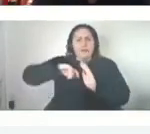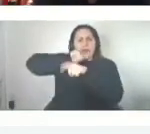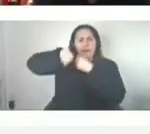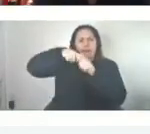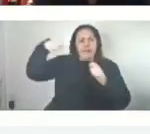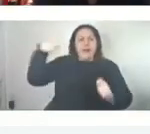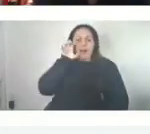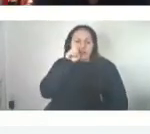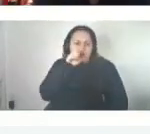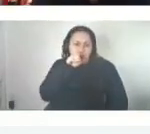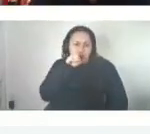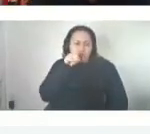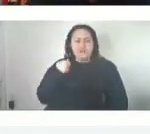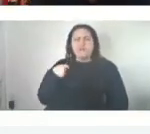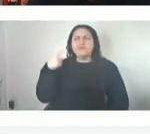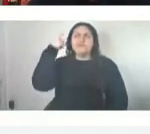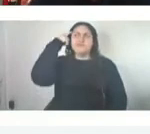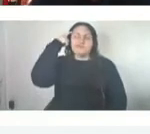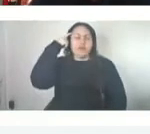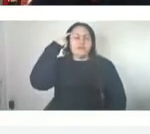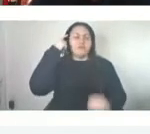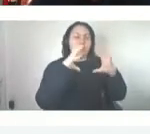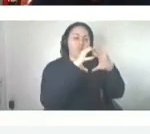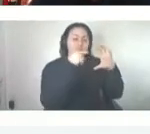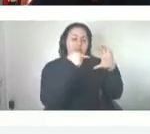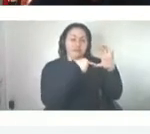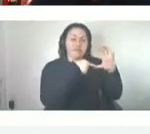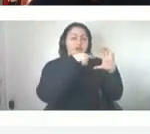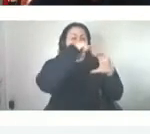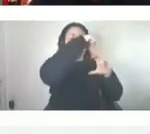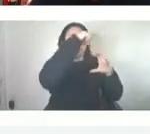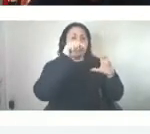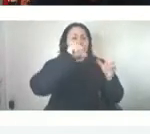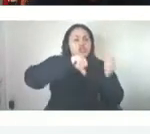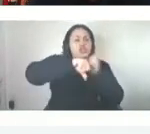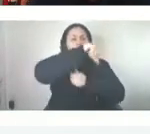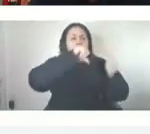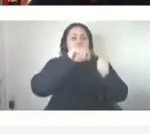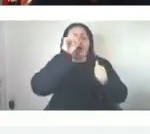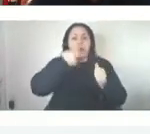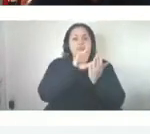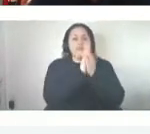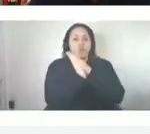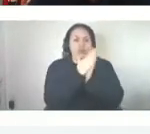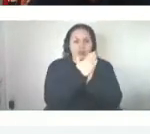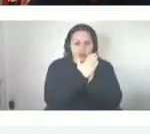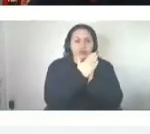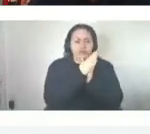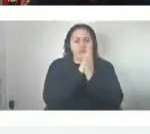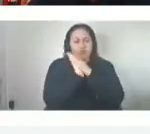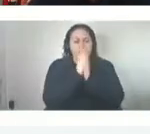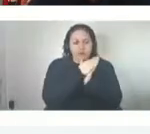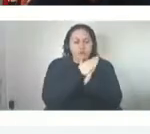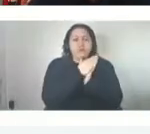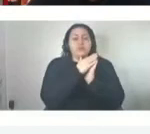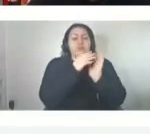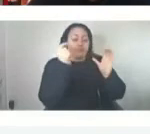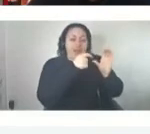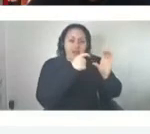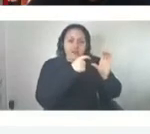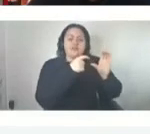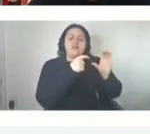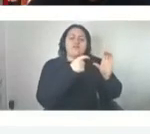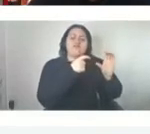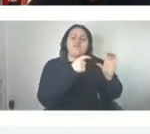luva num boneco. E aí, depois de várias tentativas e erros, né, a minha experiência